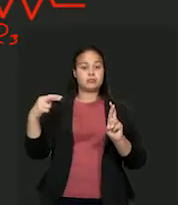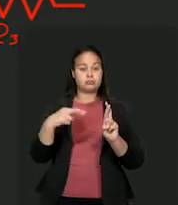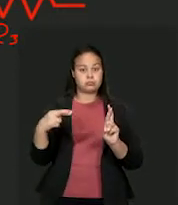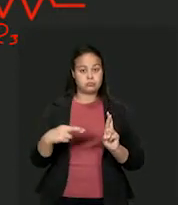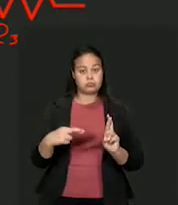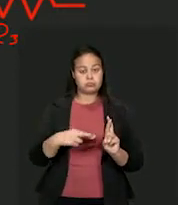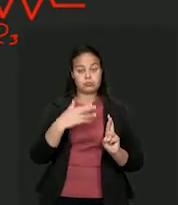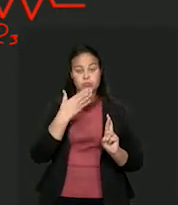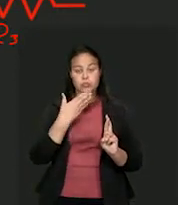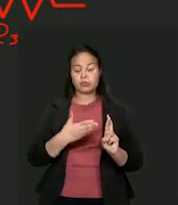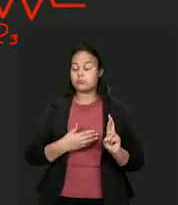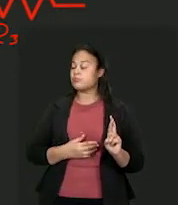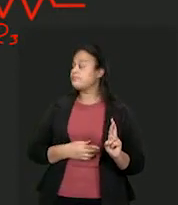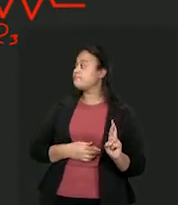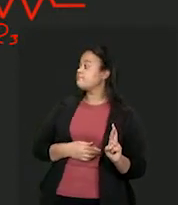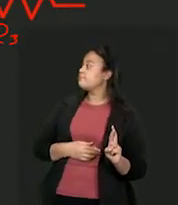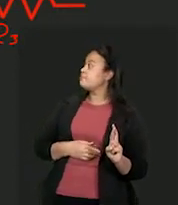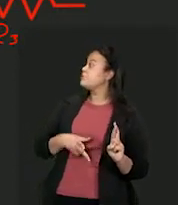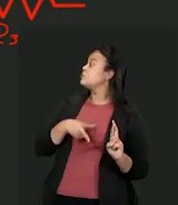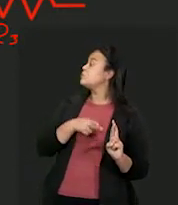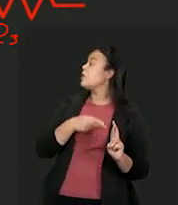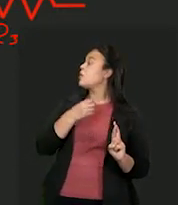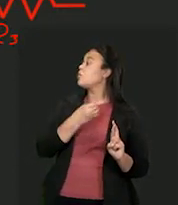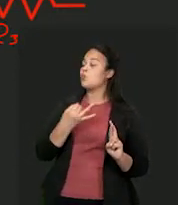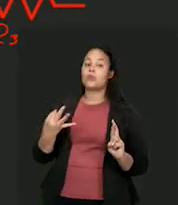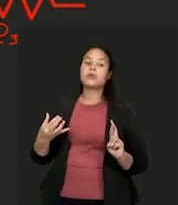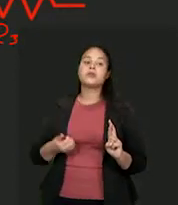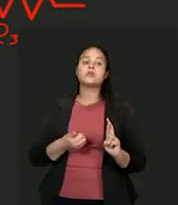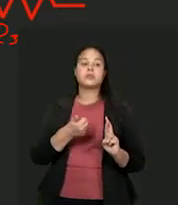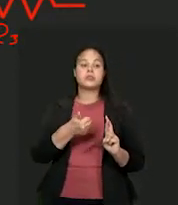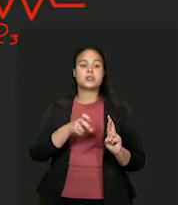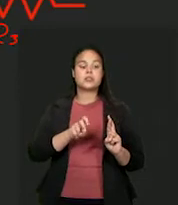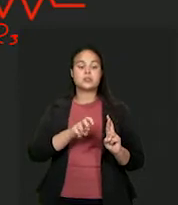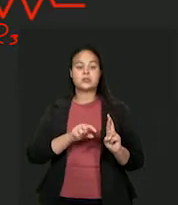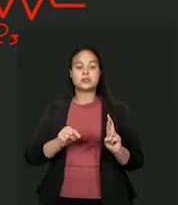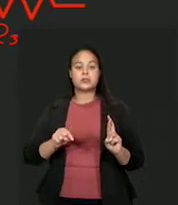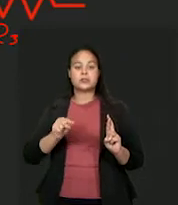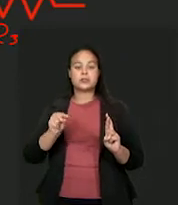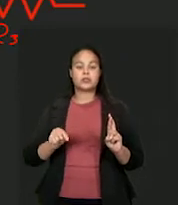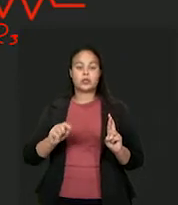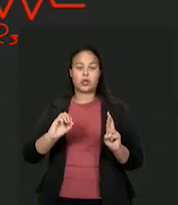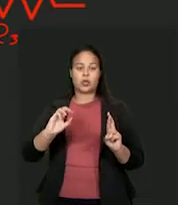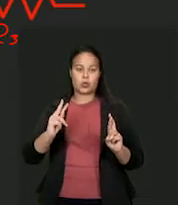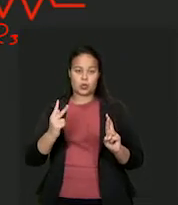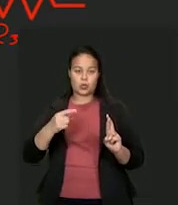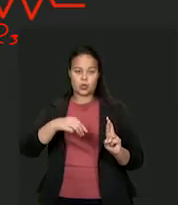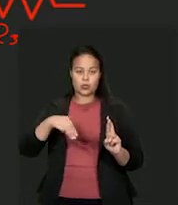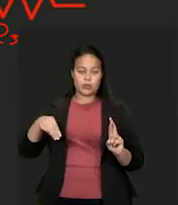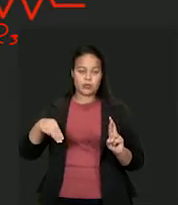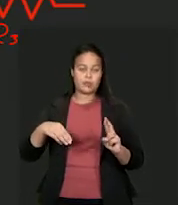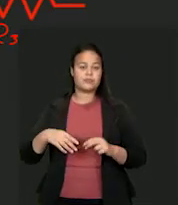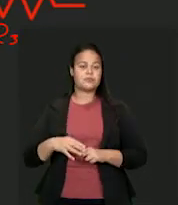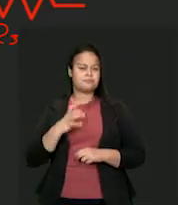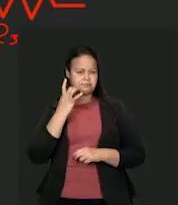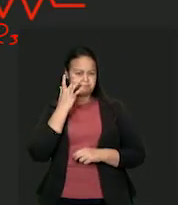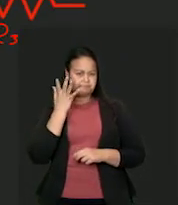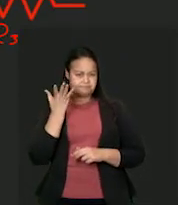neste caso, vai ser igual a 15 ohms. Muito fácil, não é?